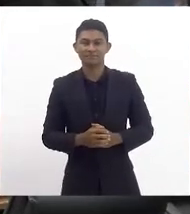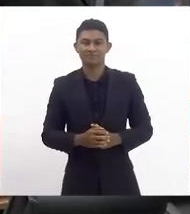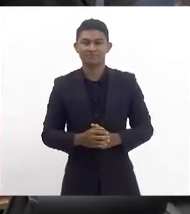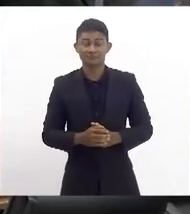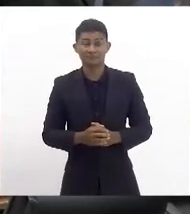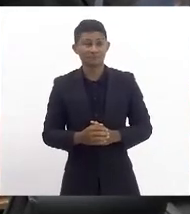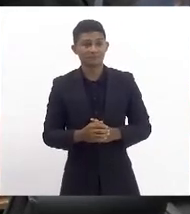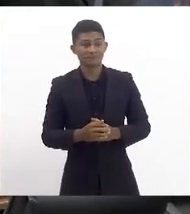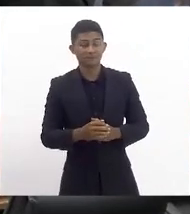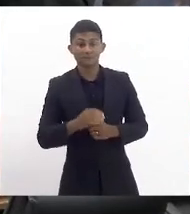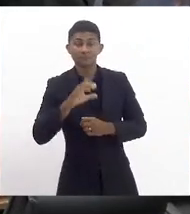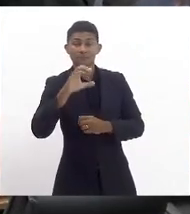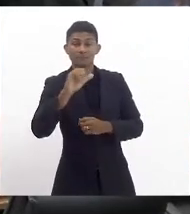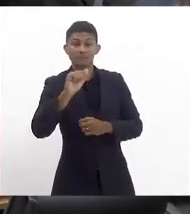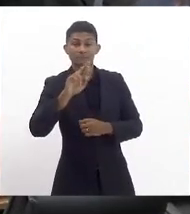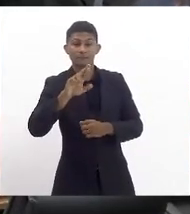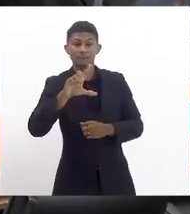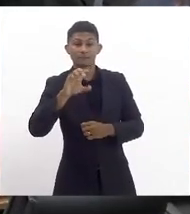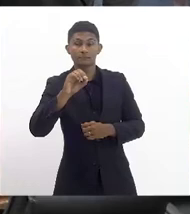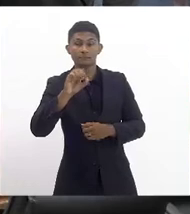Deputado Carlos Mink.